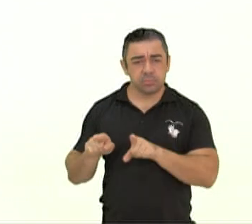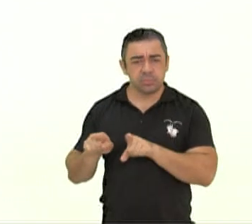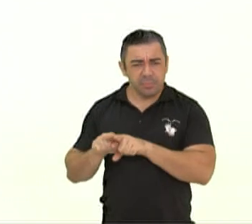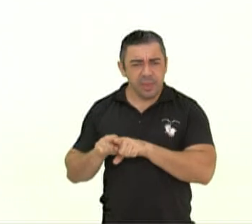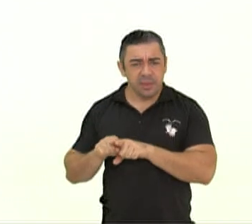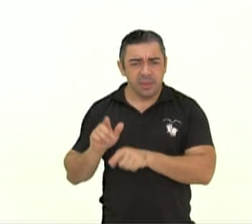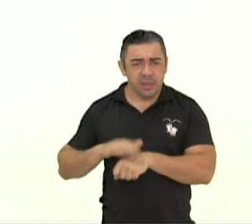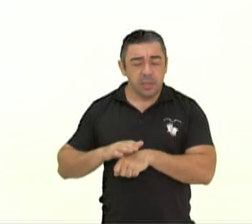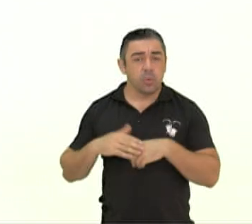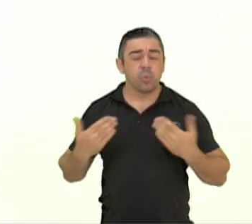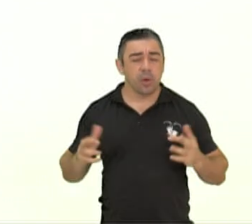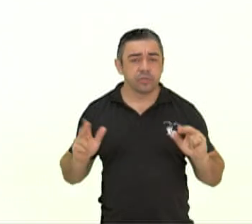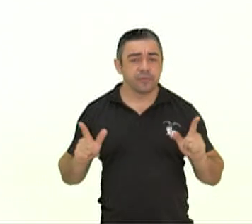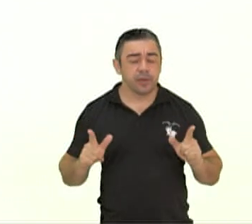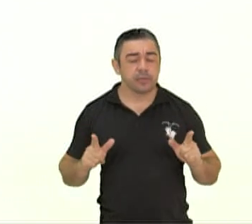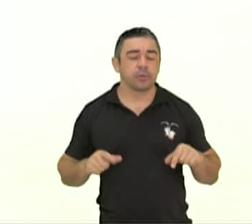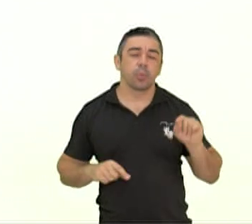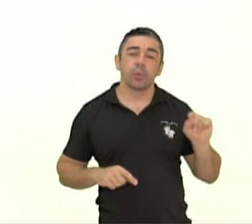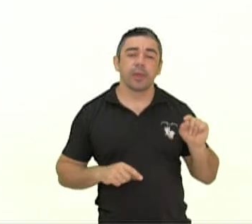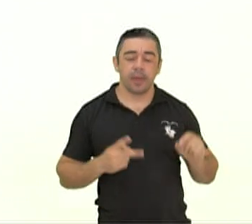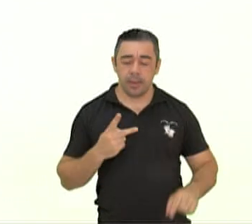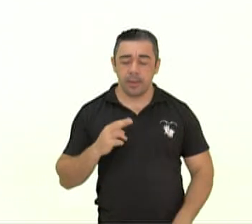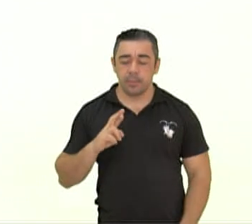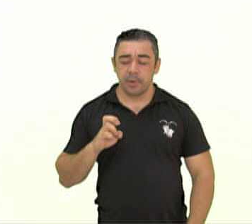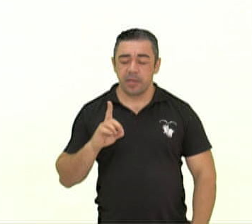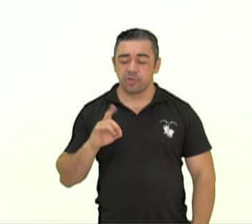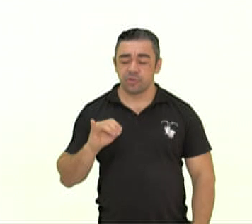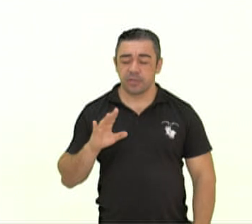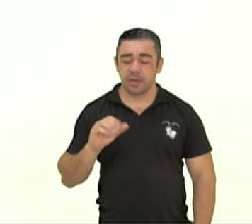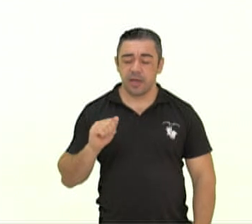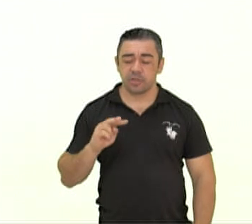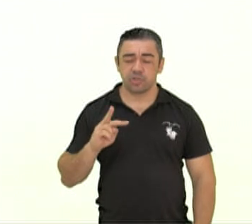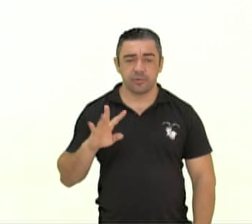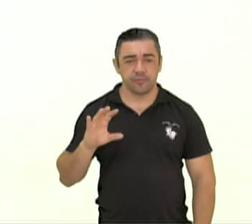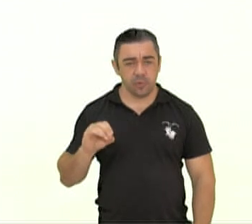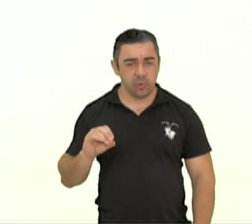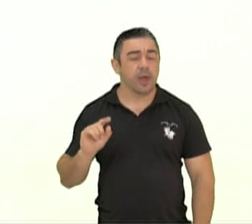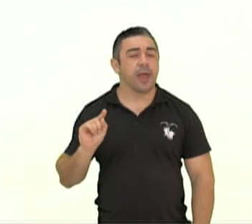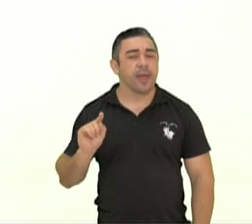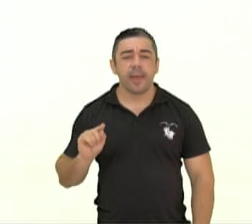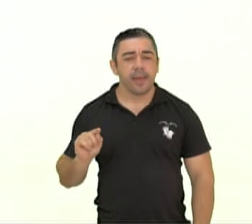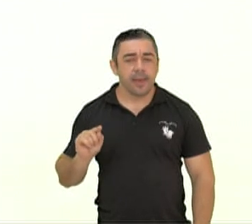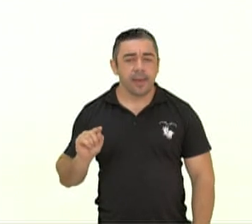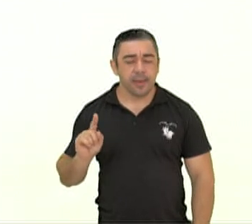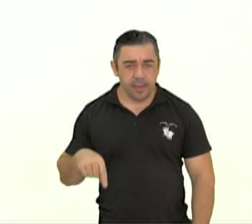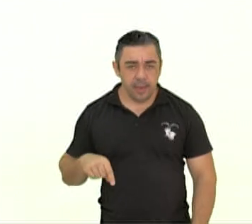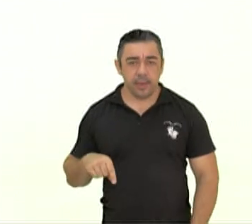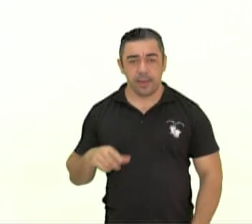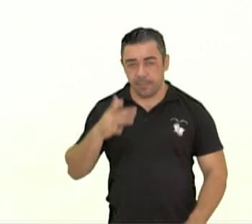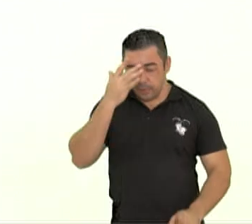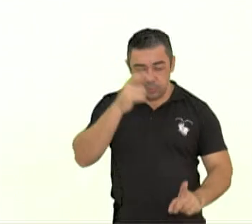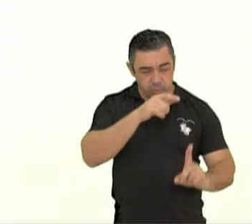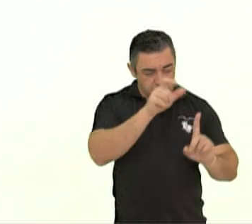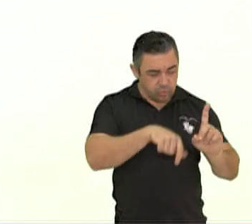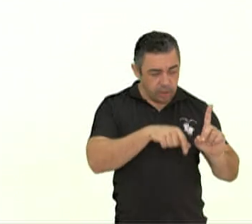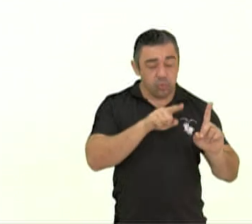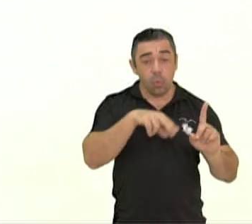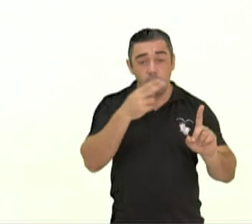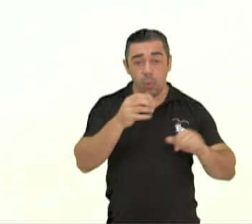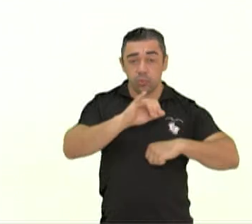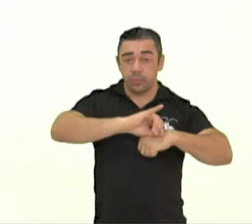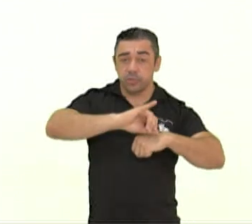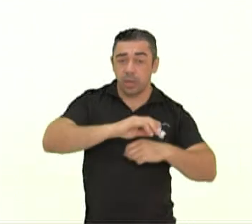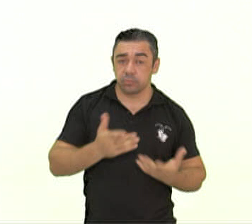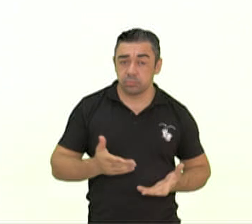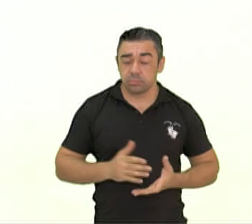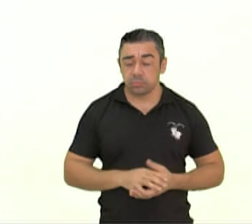vou saber qual é qual? Ora, pelo predicativo. O predicativo vai determinar, predicativo do sujeito ou do objeto,